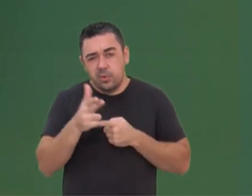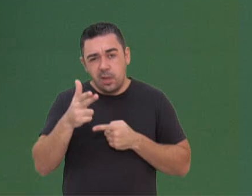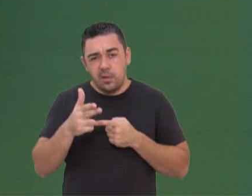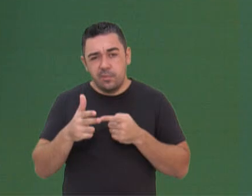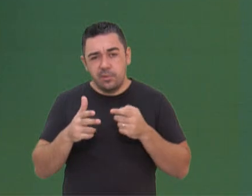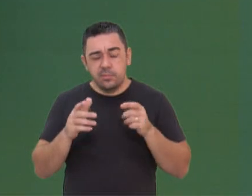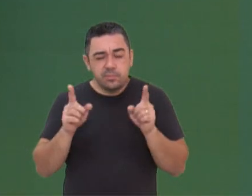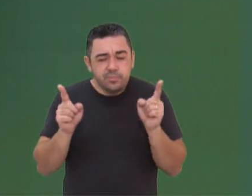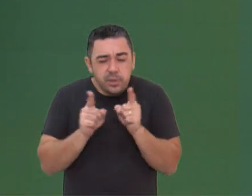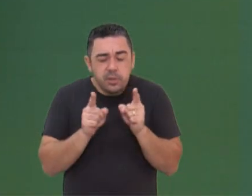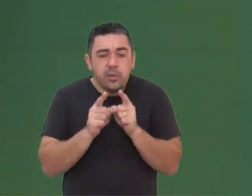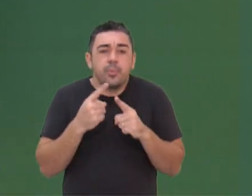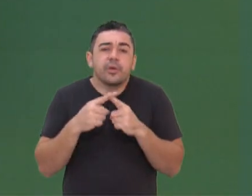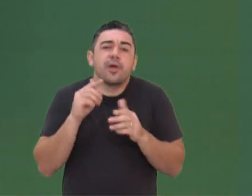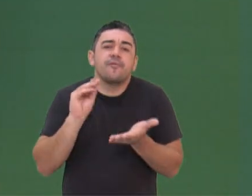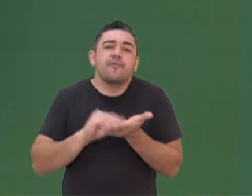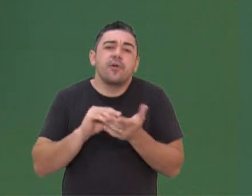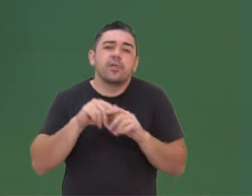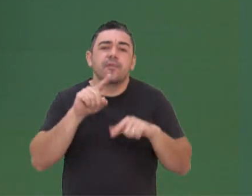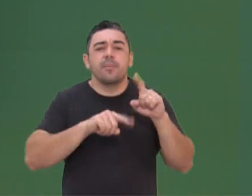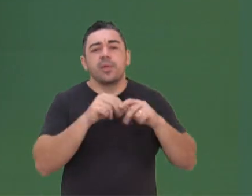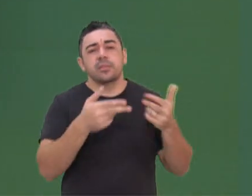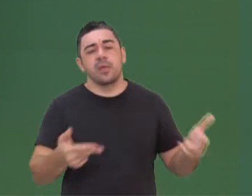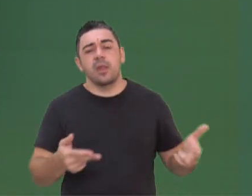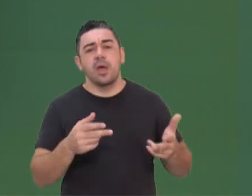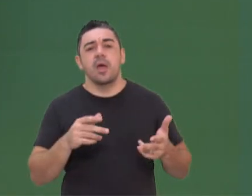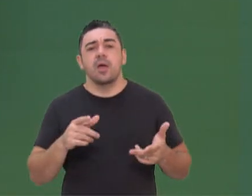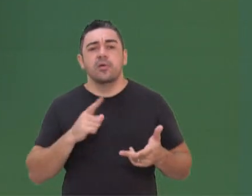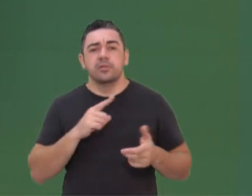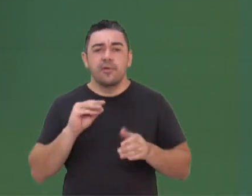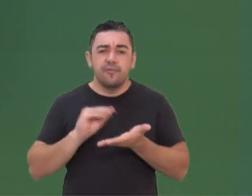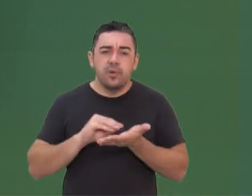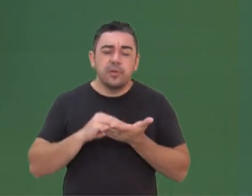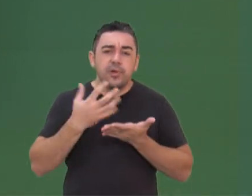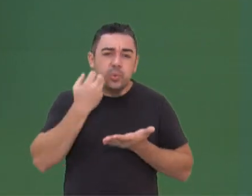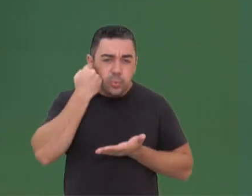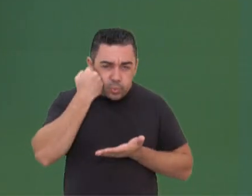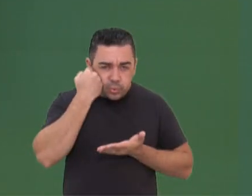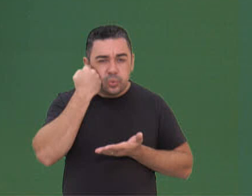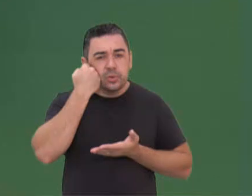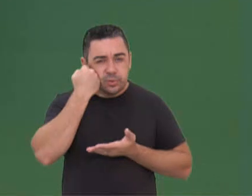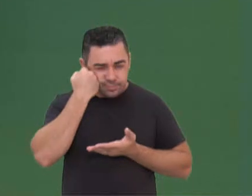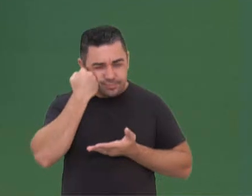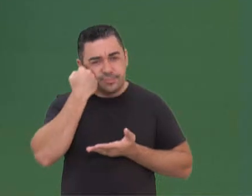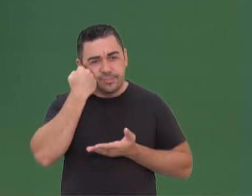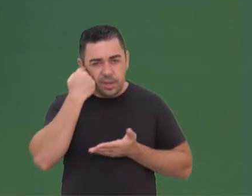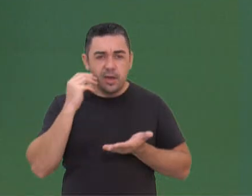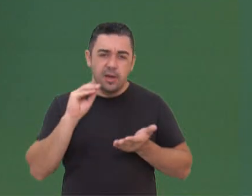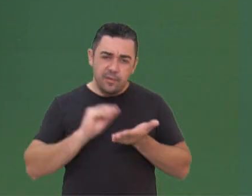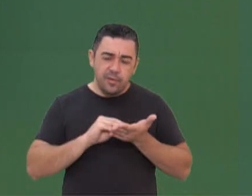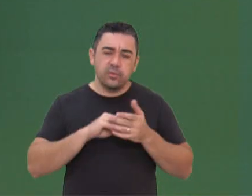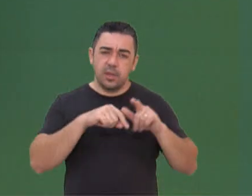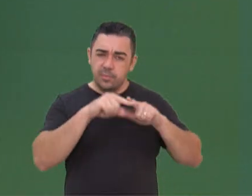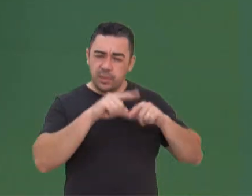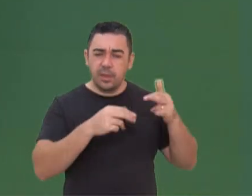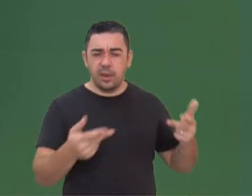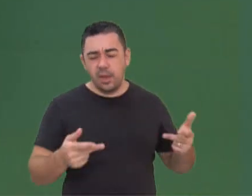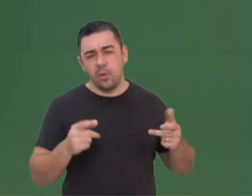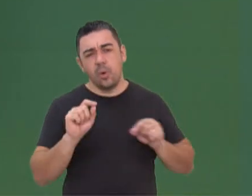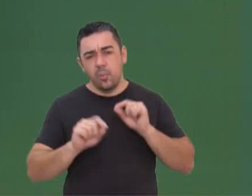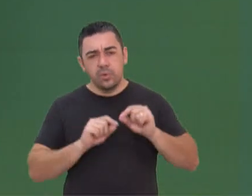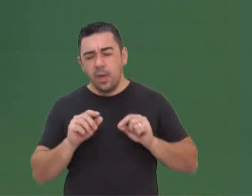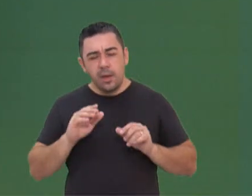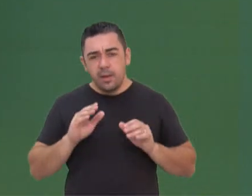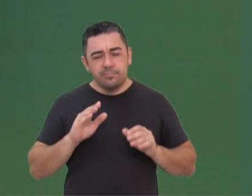falta de recursos materiais, como eu já abordei com você agora há pouco. Falta de recursos materiais era o principal motivo para